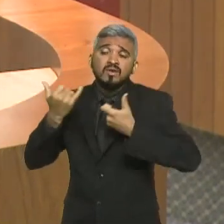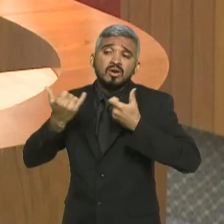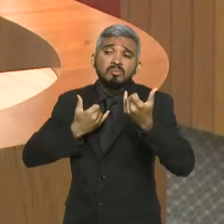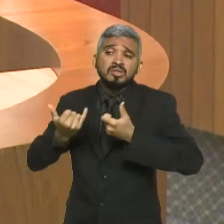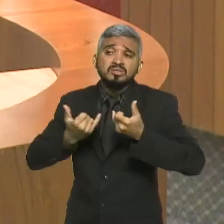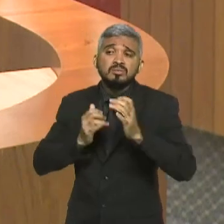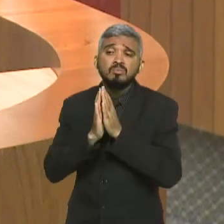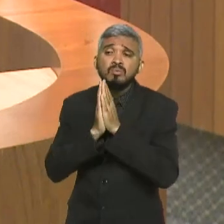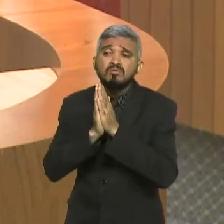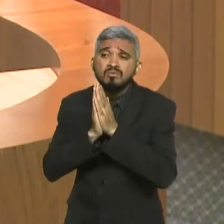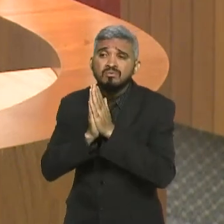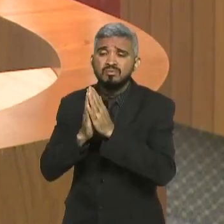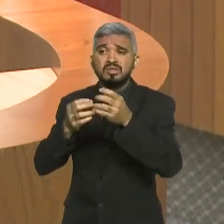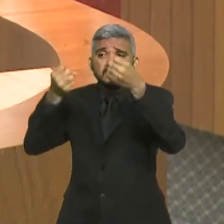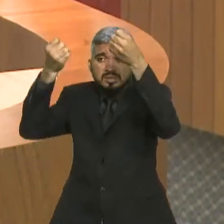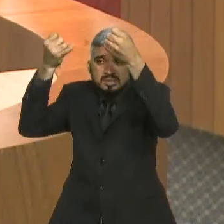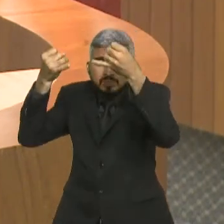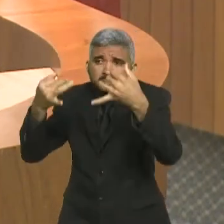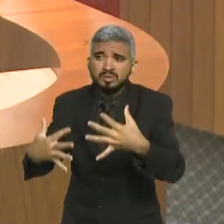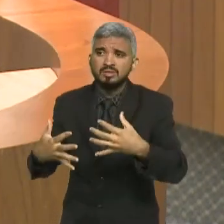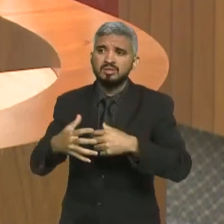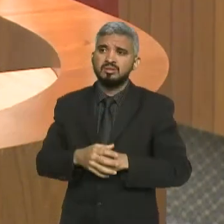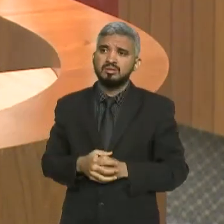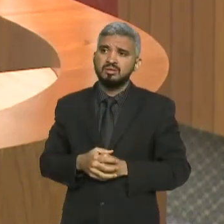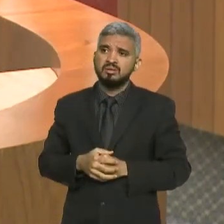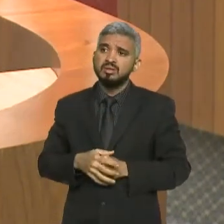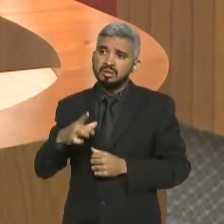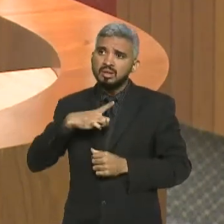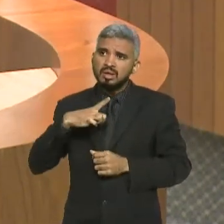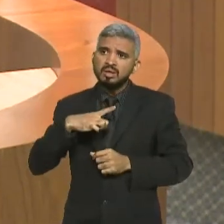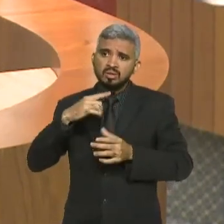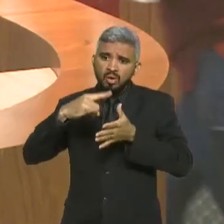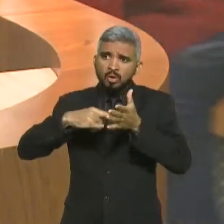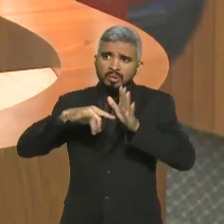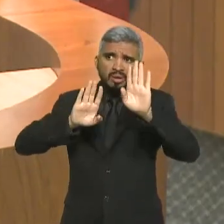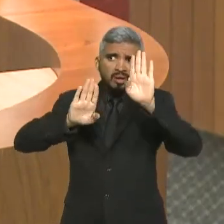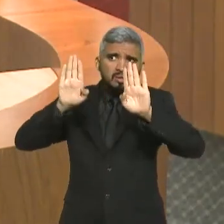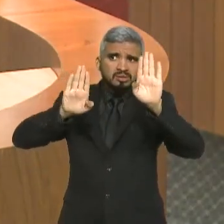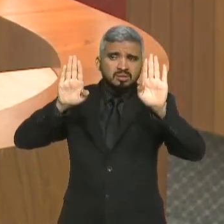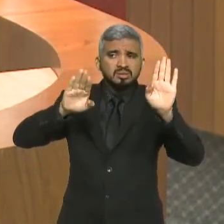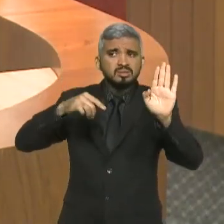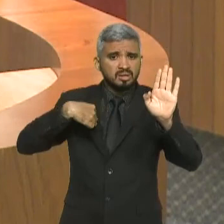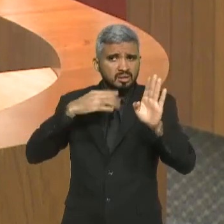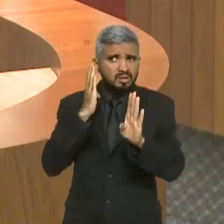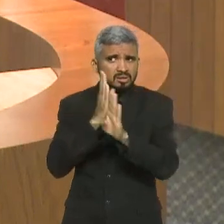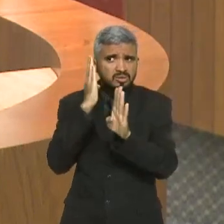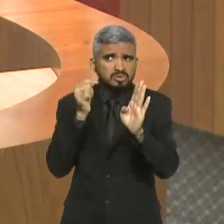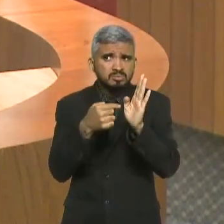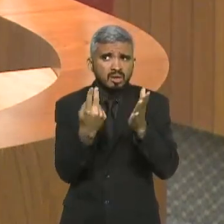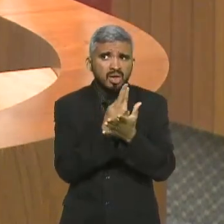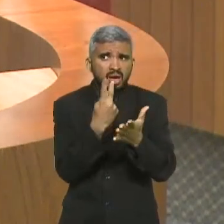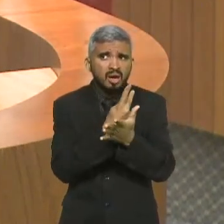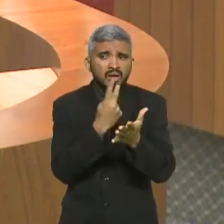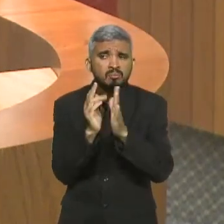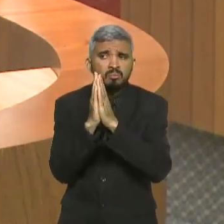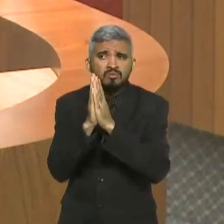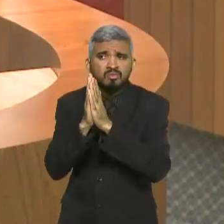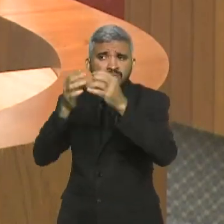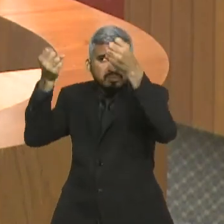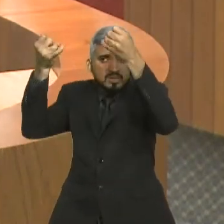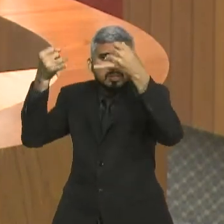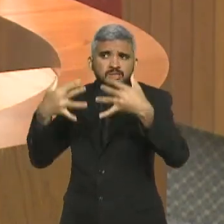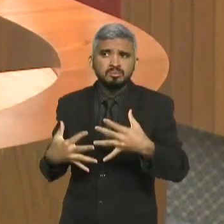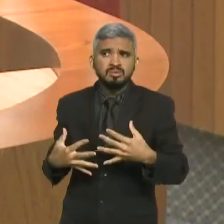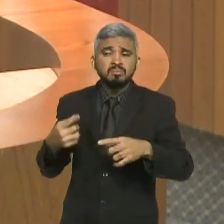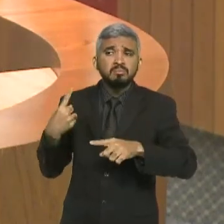possibilidade de fraude na licitação do transporte de ferro no estado do Maranhão. Por gentileza. Expliquem por que essa empresa